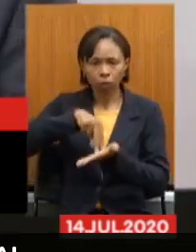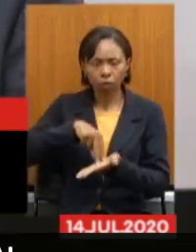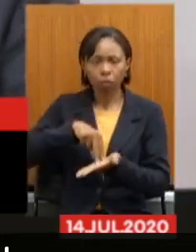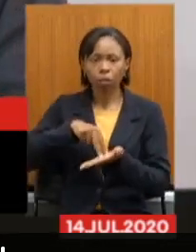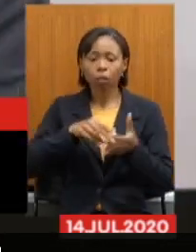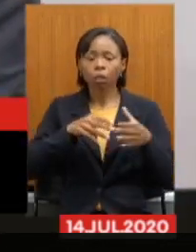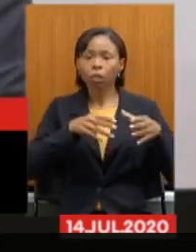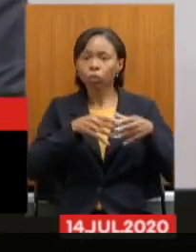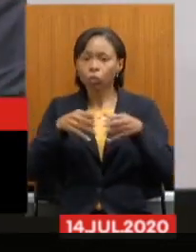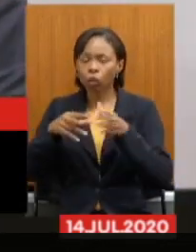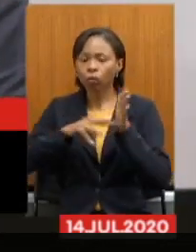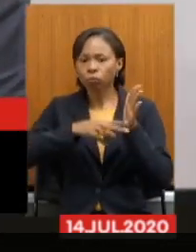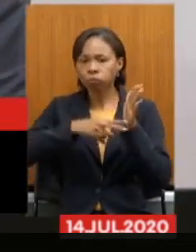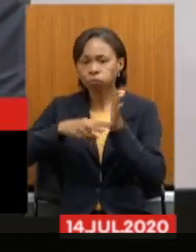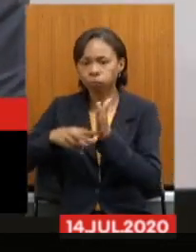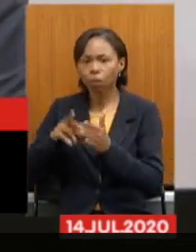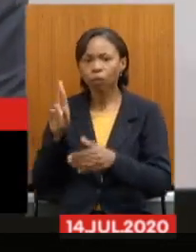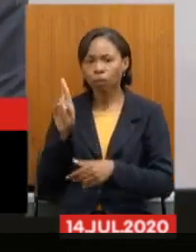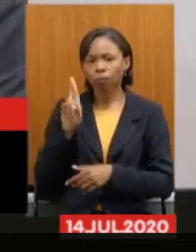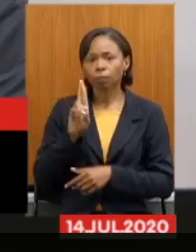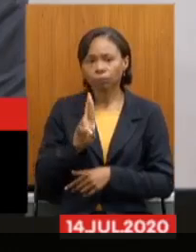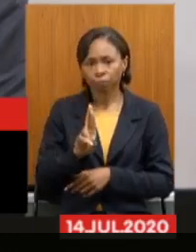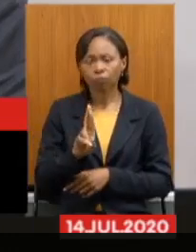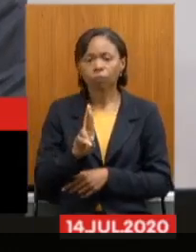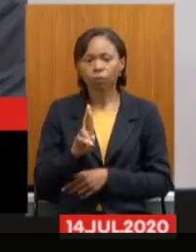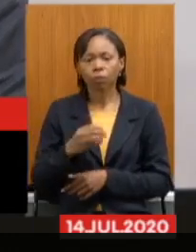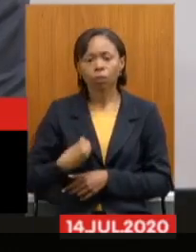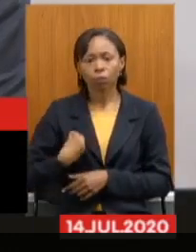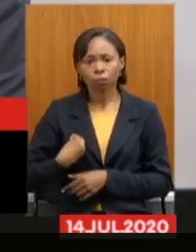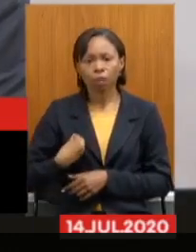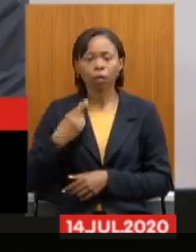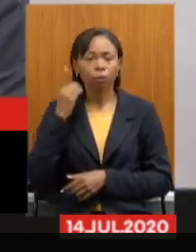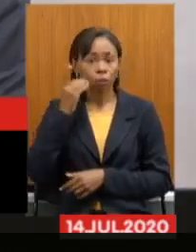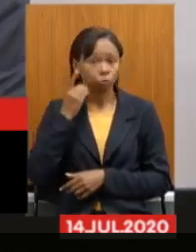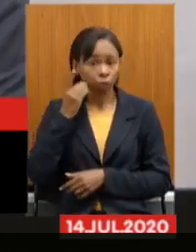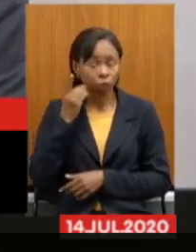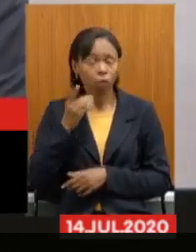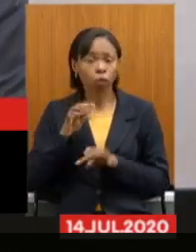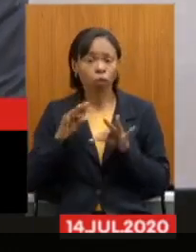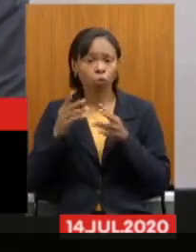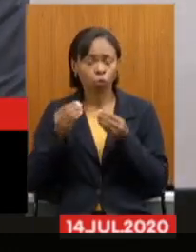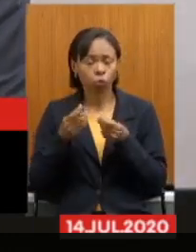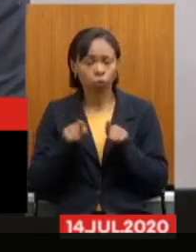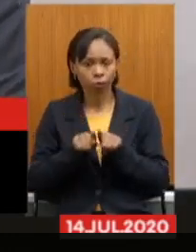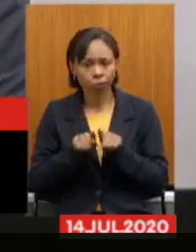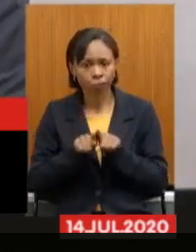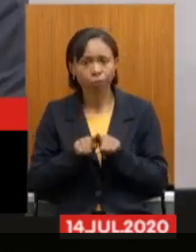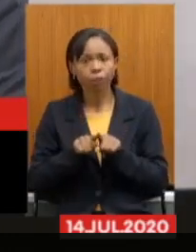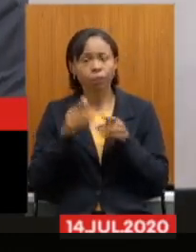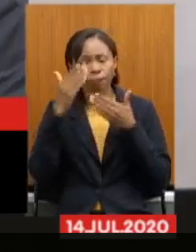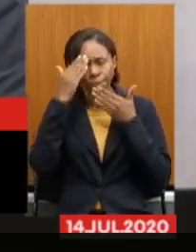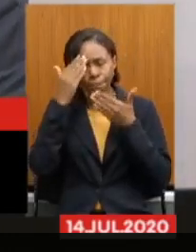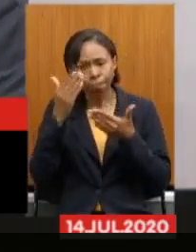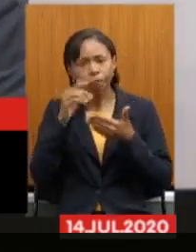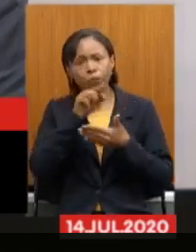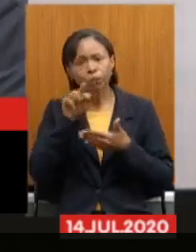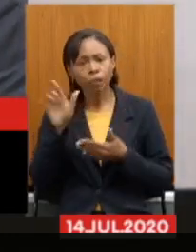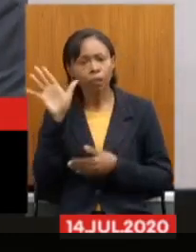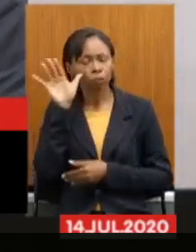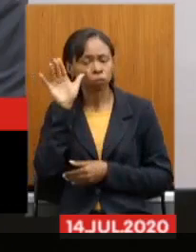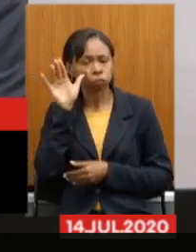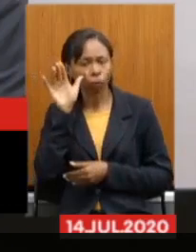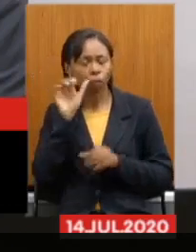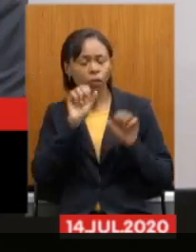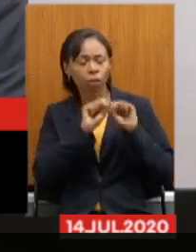das associações, dos sindicatos, da participação dos deputados, das deputadas, a todos que acompanharam